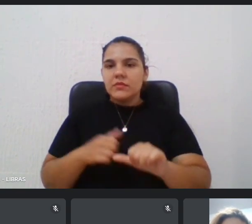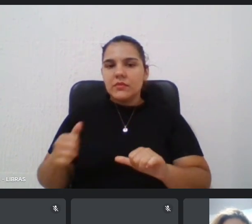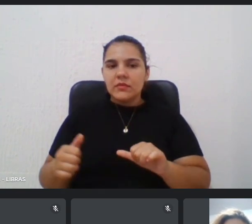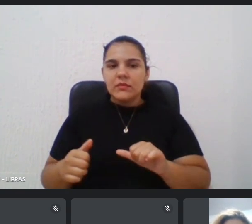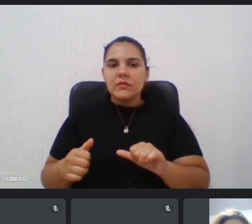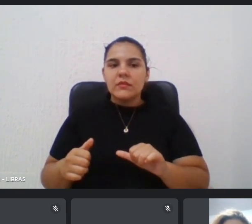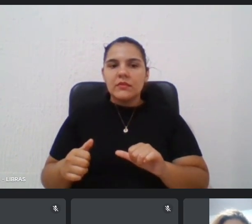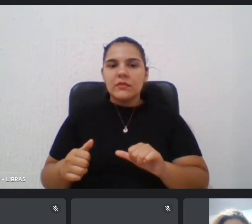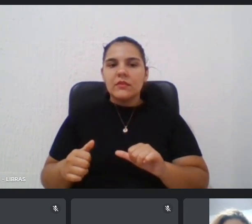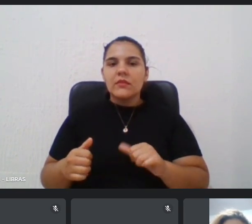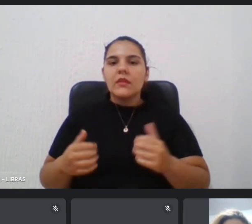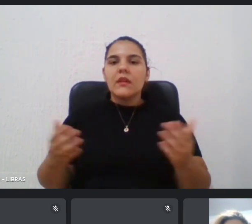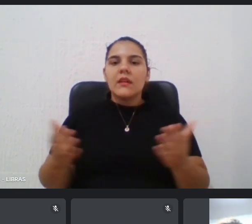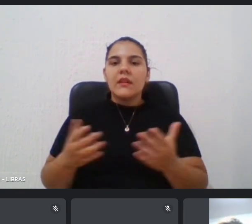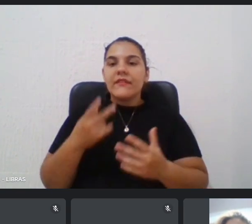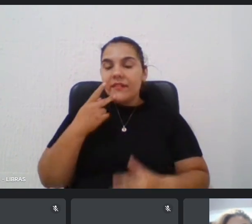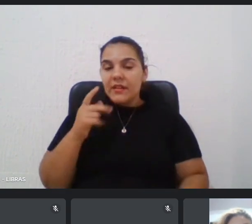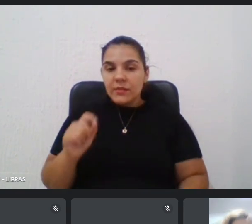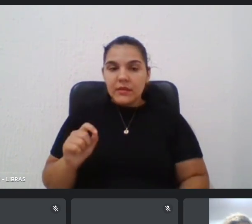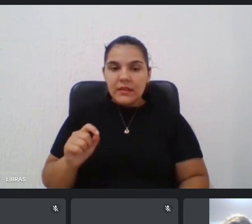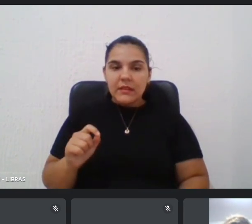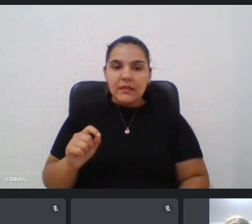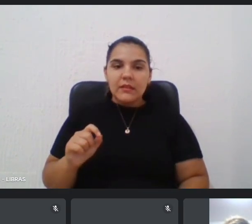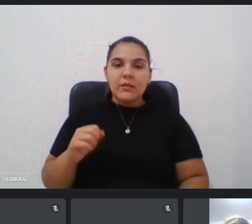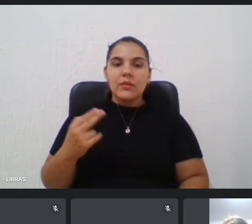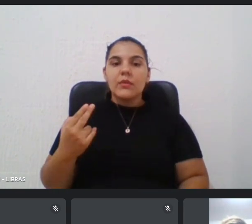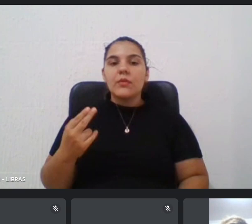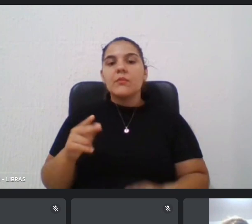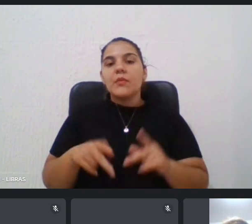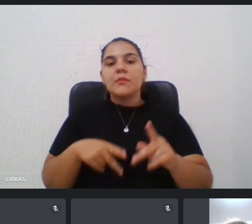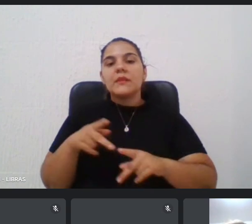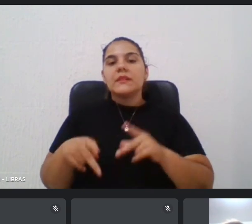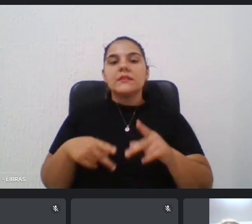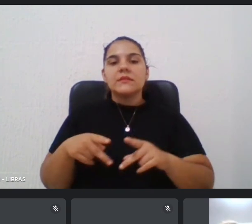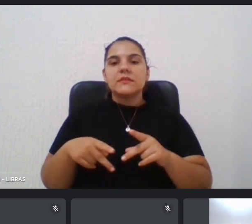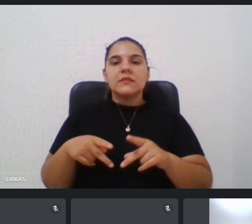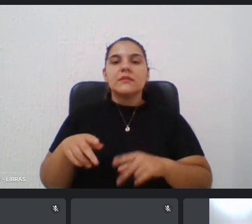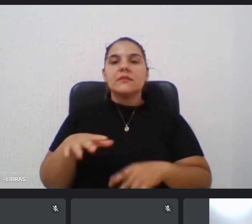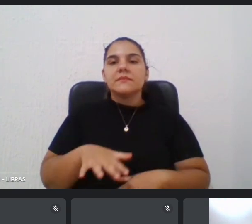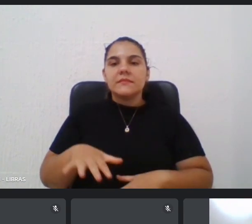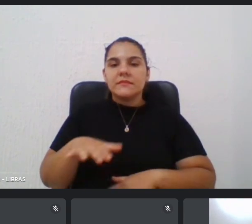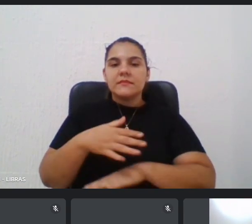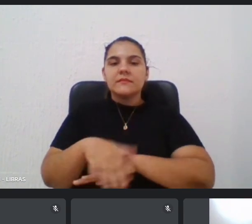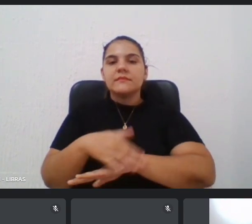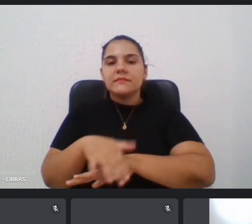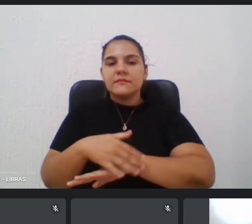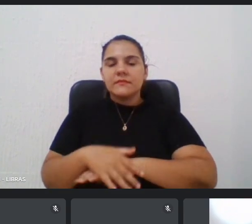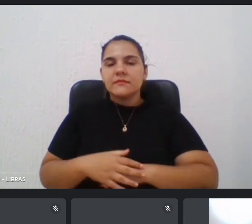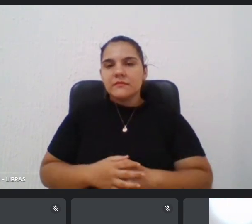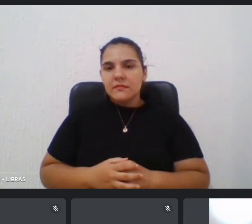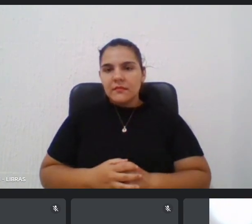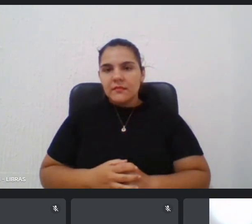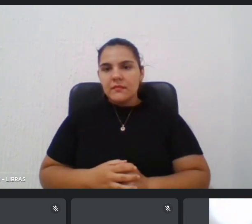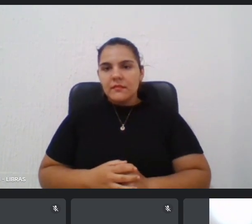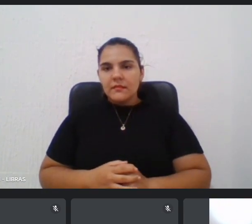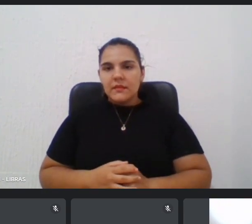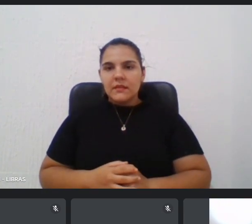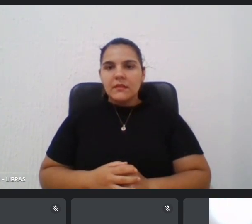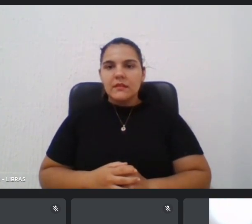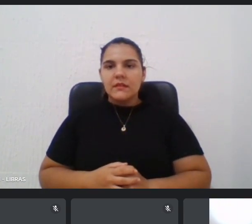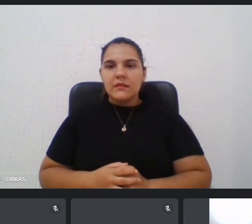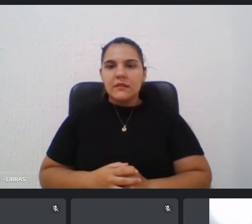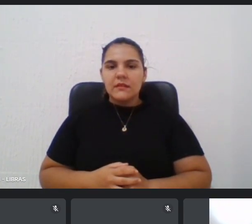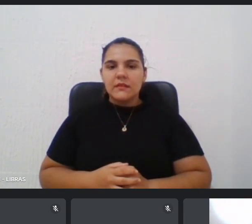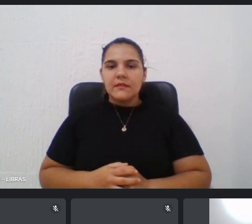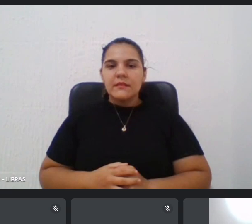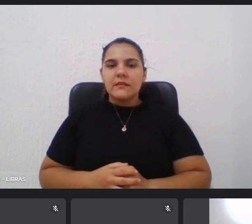situação de rua, ou população em situação de rua? Então, desculpa. Só a termologia errada é minha mesmo. Então, população em situação